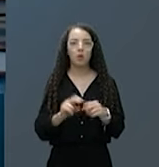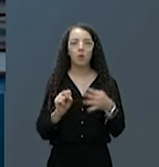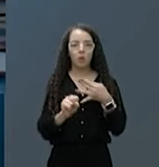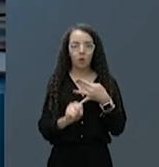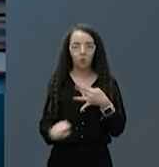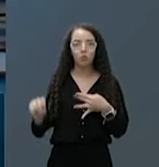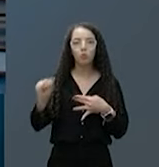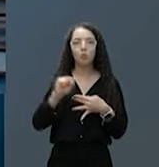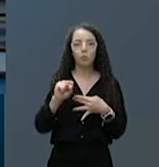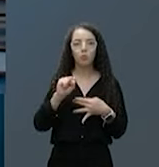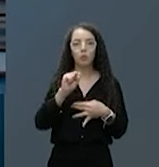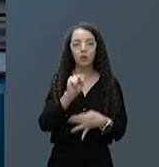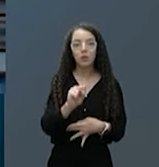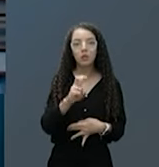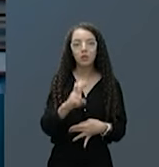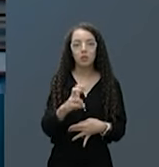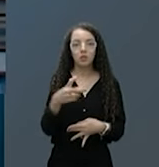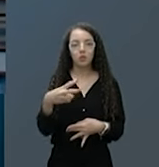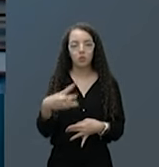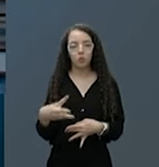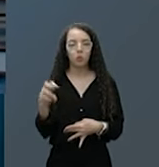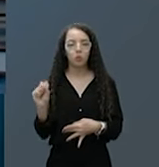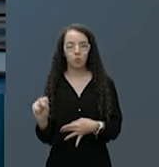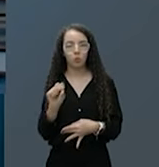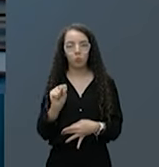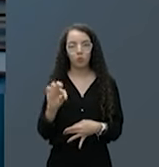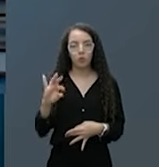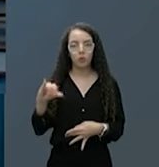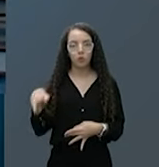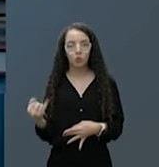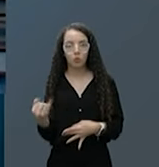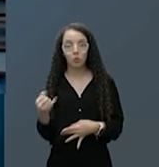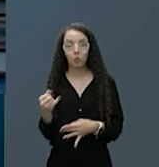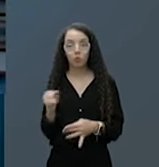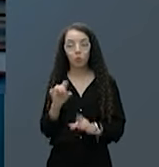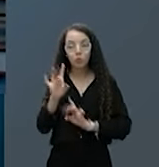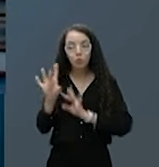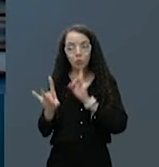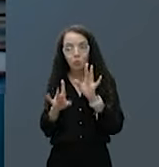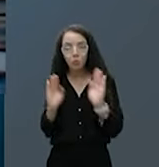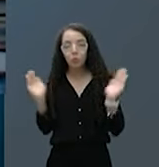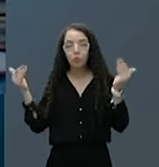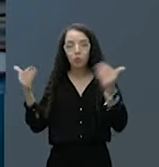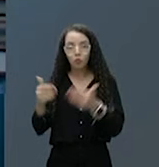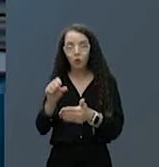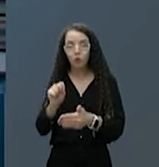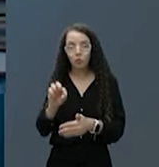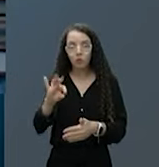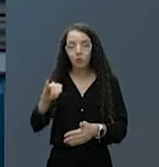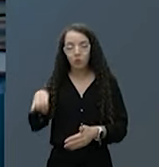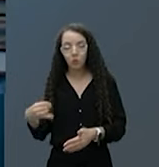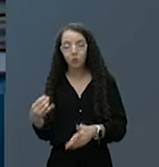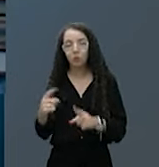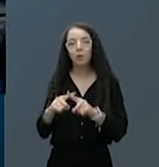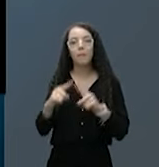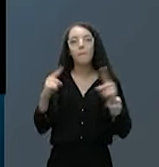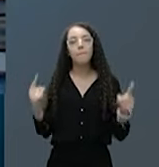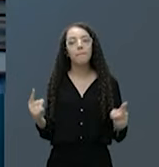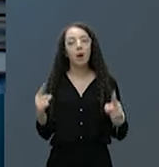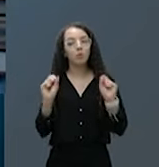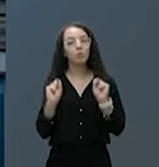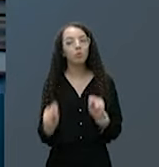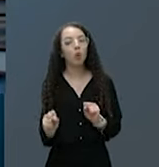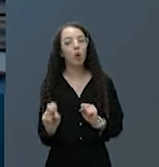ser exclusiva na sua redação para os julgamentos no âmbito do STJ, isso se reproduz